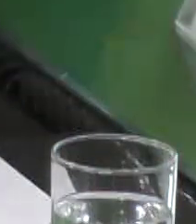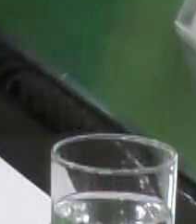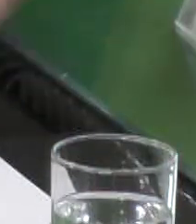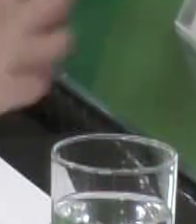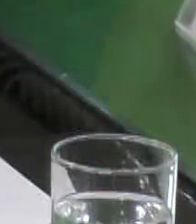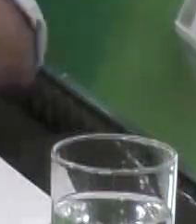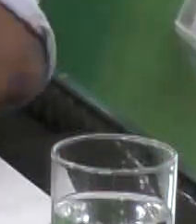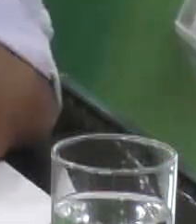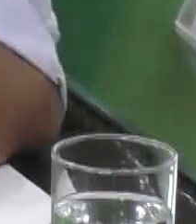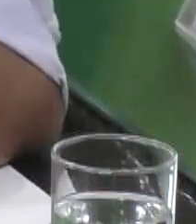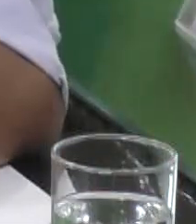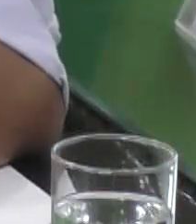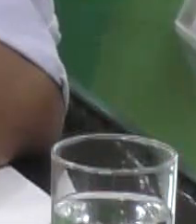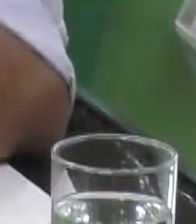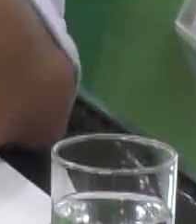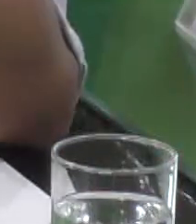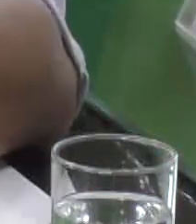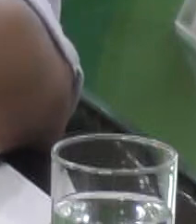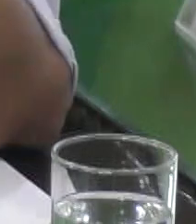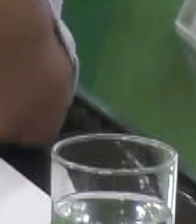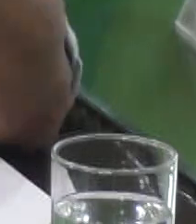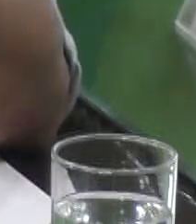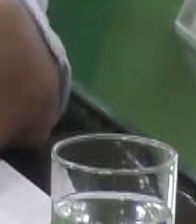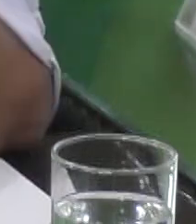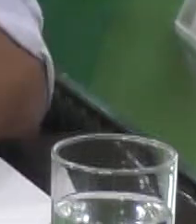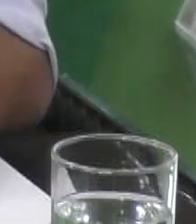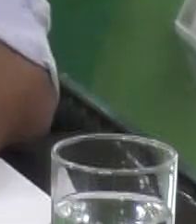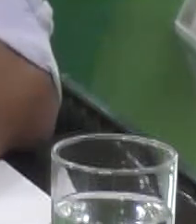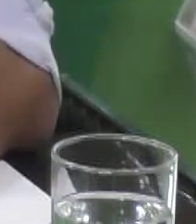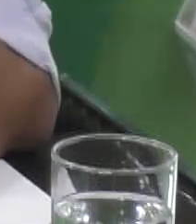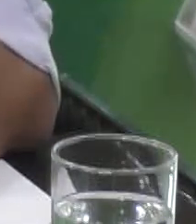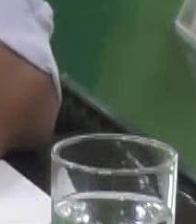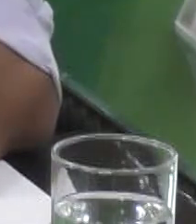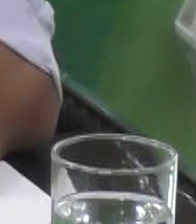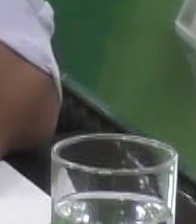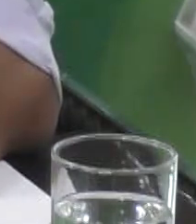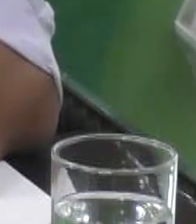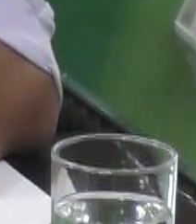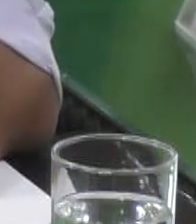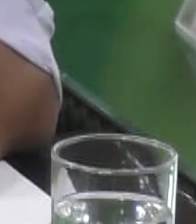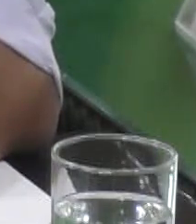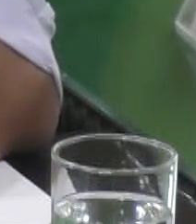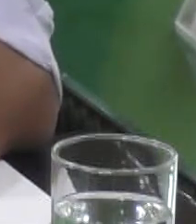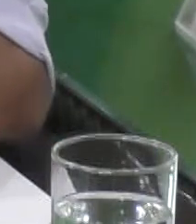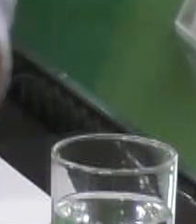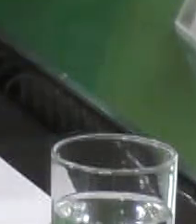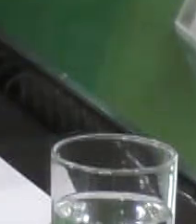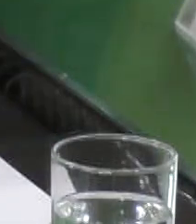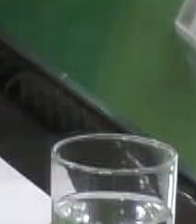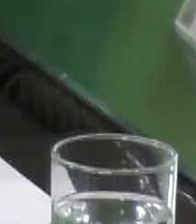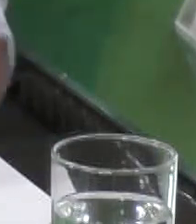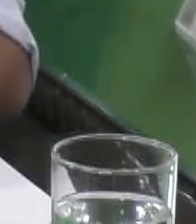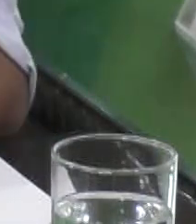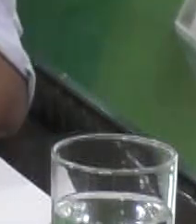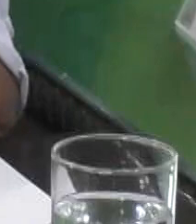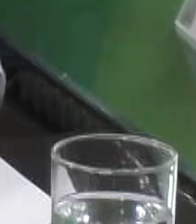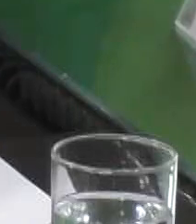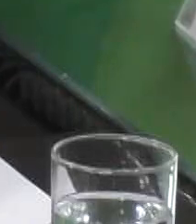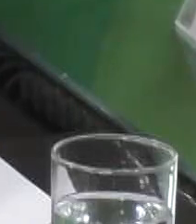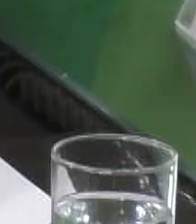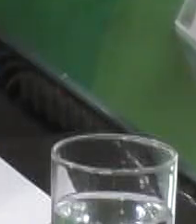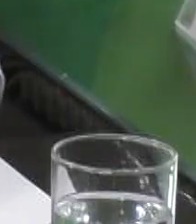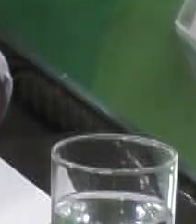indispensáveis, né, à sua saúde, ao seu cotidiano, à sua vida. Vide, por exemplo, a chamada crise da água. E